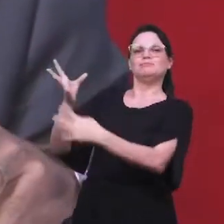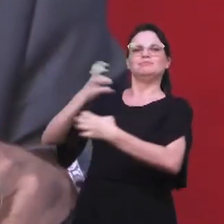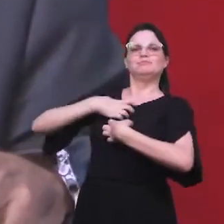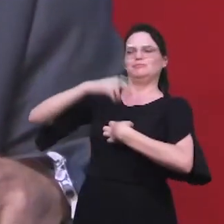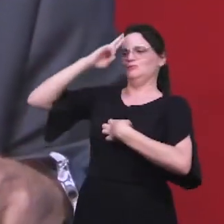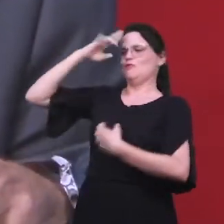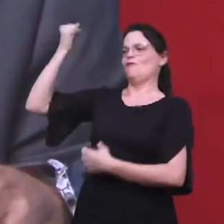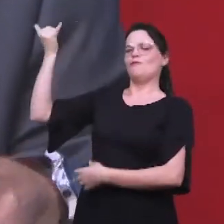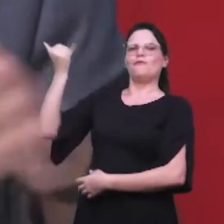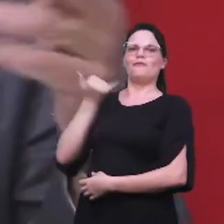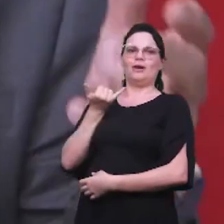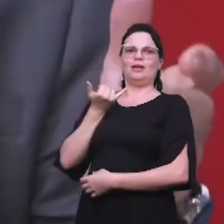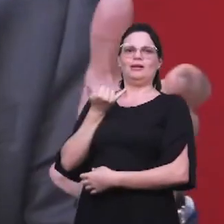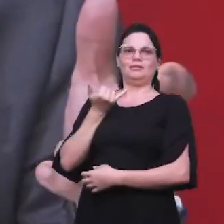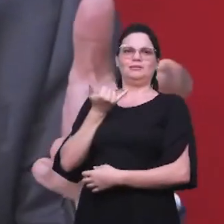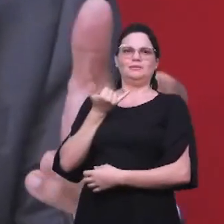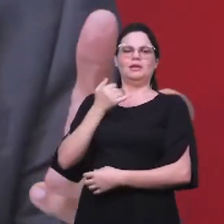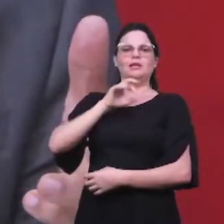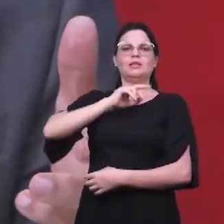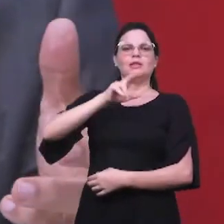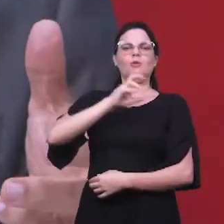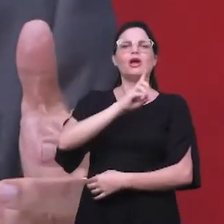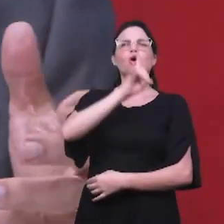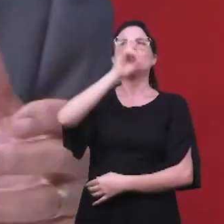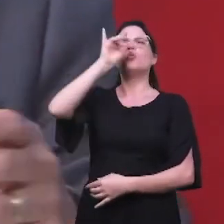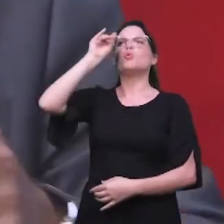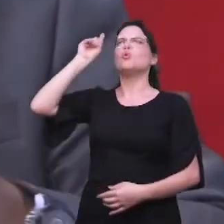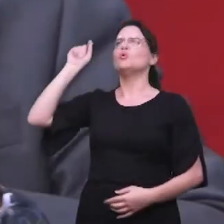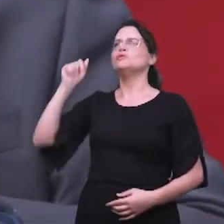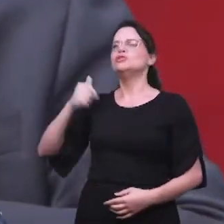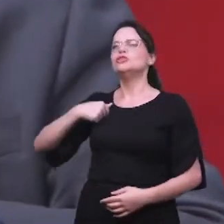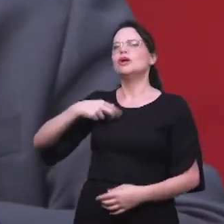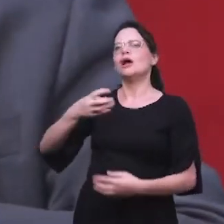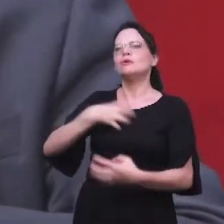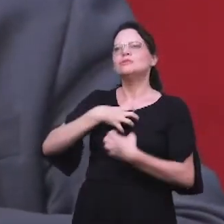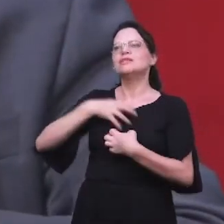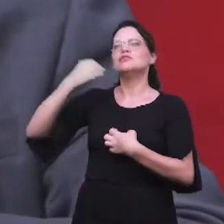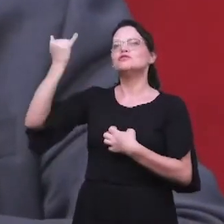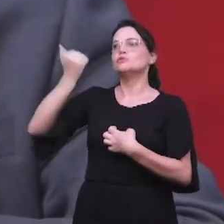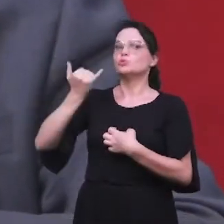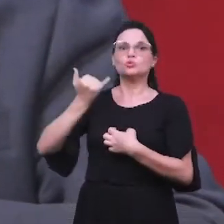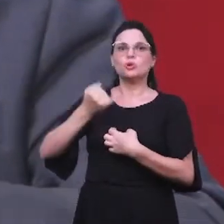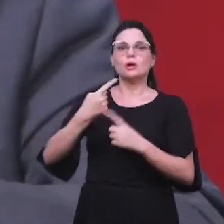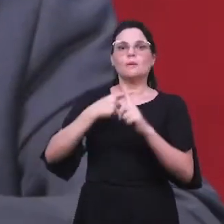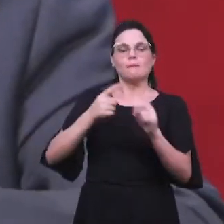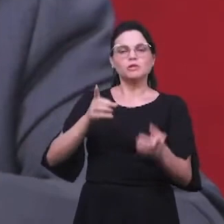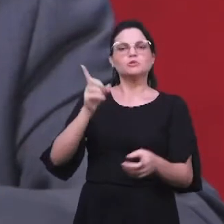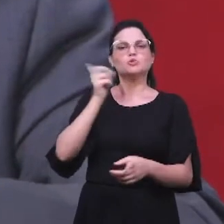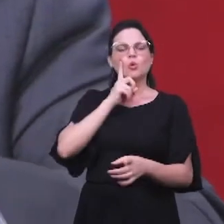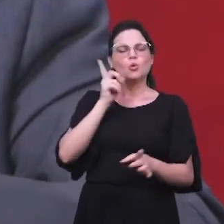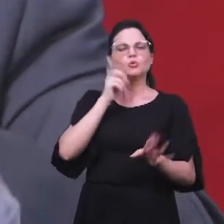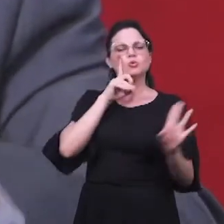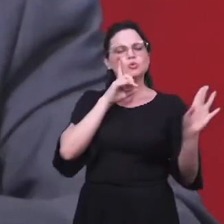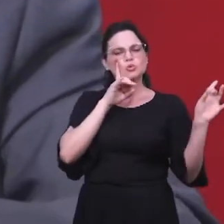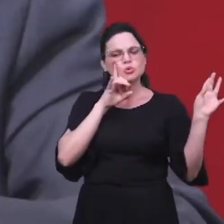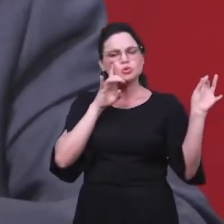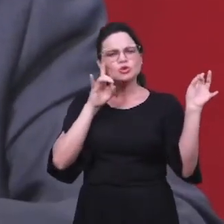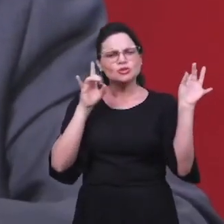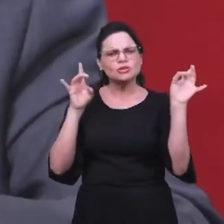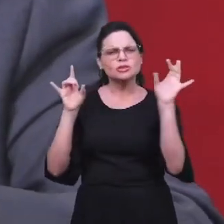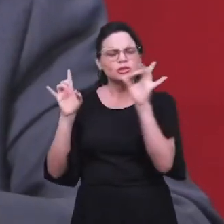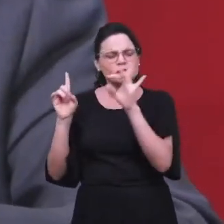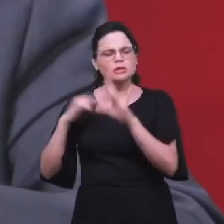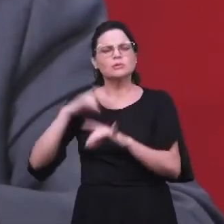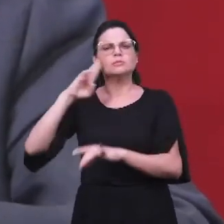não ficou ali naquela experiência. Não, um dia eu ouvi uma voz. Mas ele estava consciente que a cada dia no